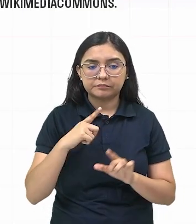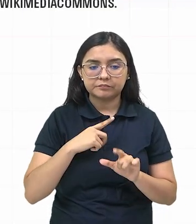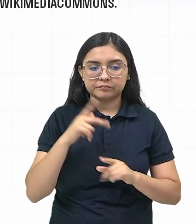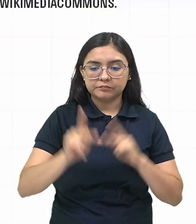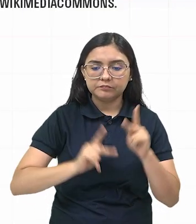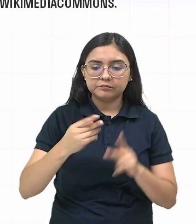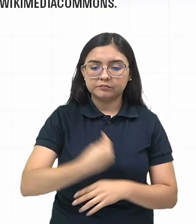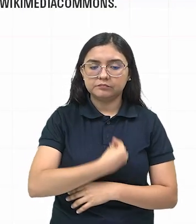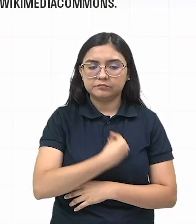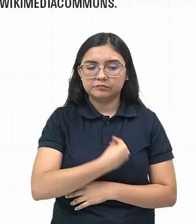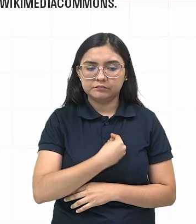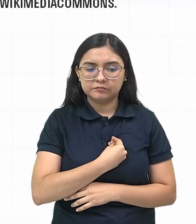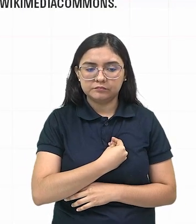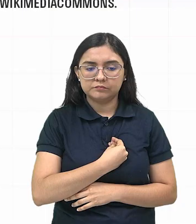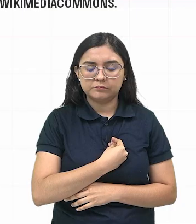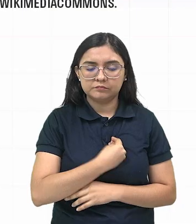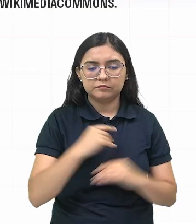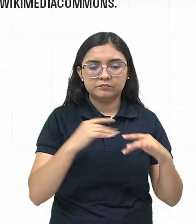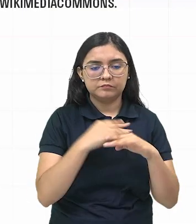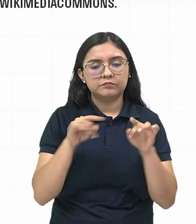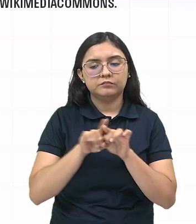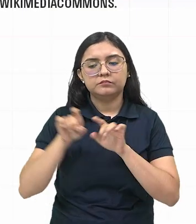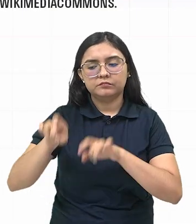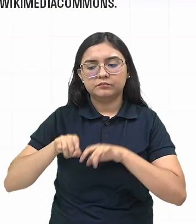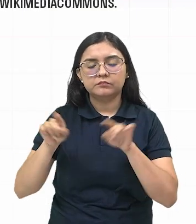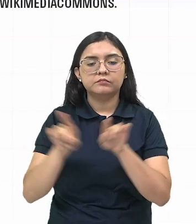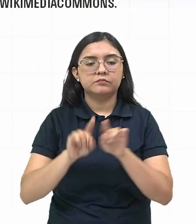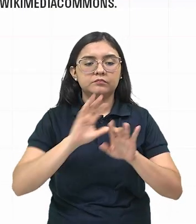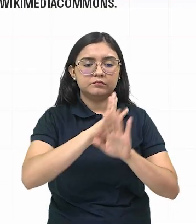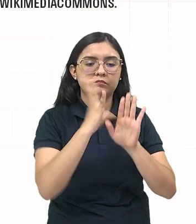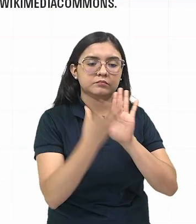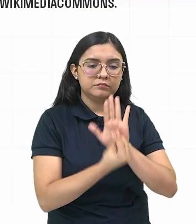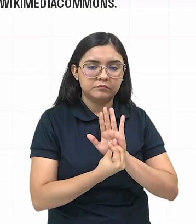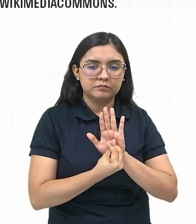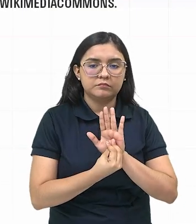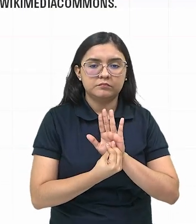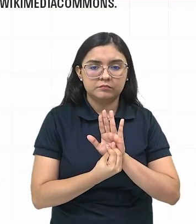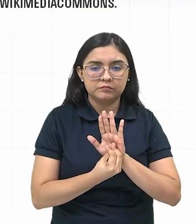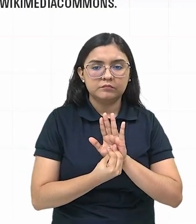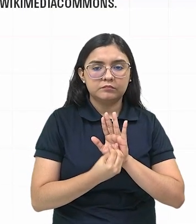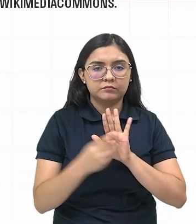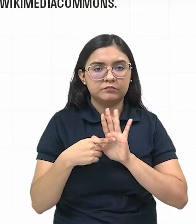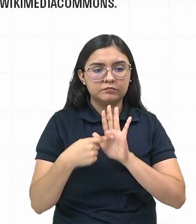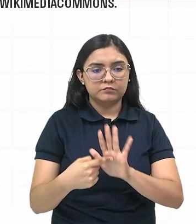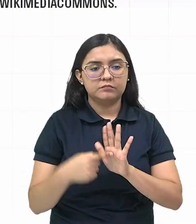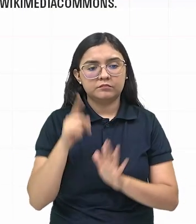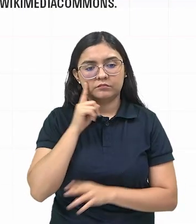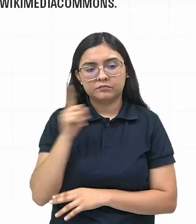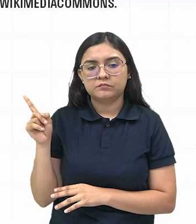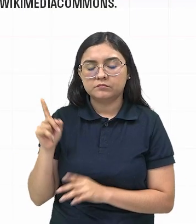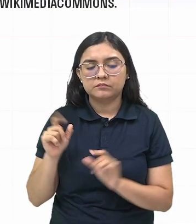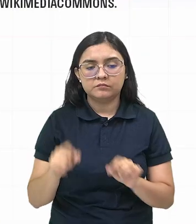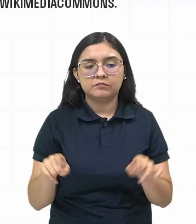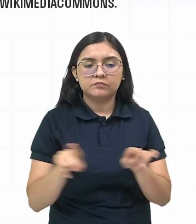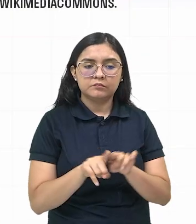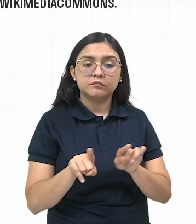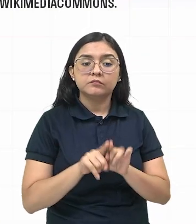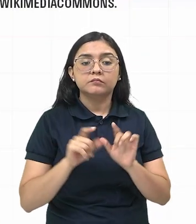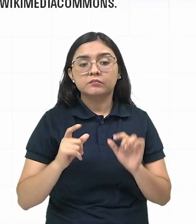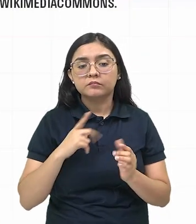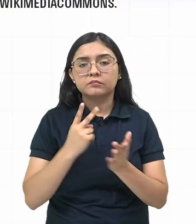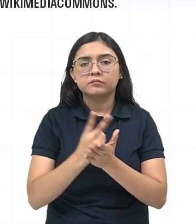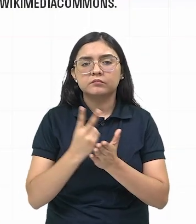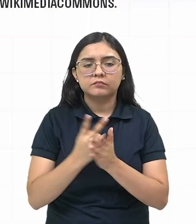nas cidades, as pessoas que vivem no campo, os quilombolas, como a gente vai ver aí na outra tela, né? Coletivos urbanos, sempre